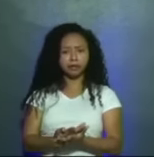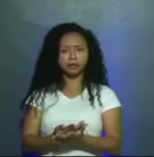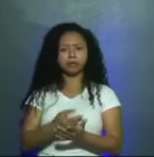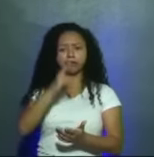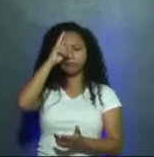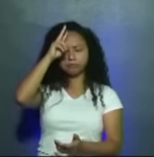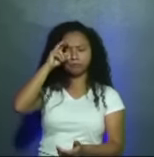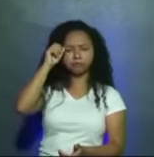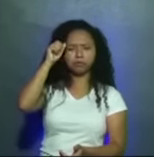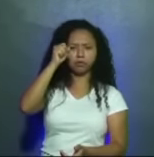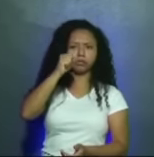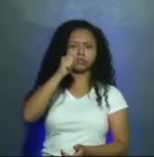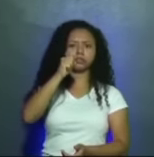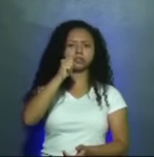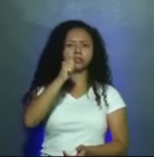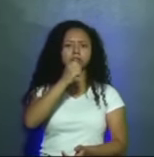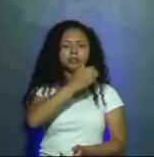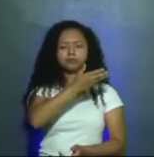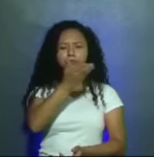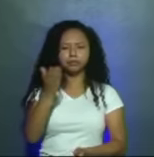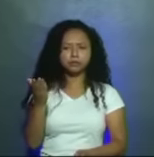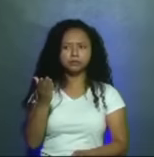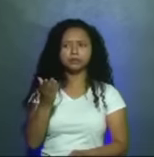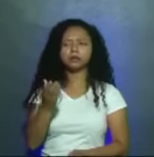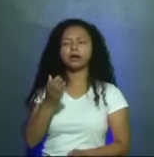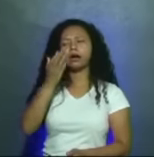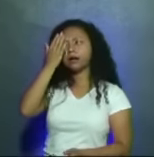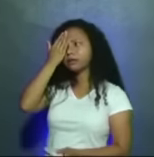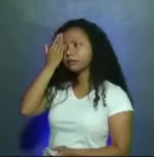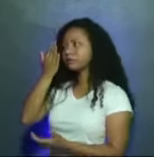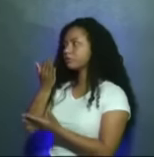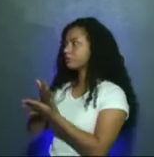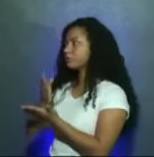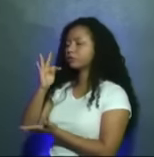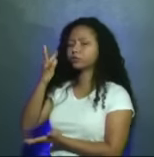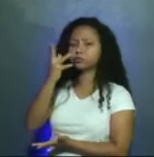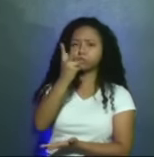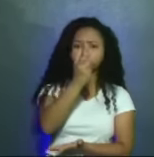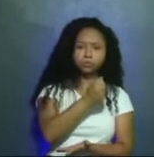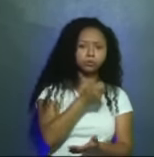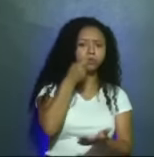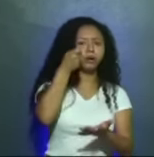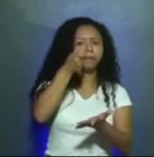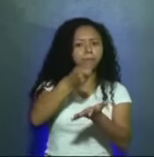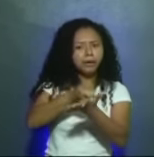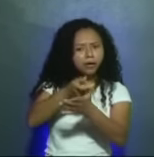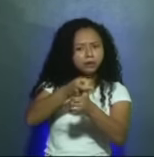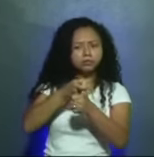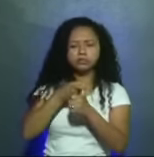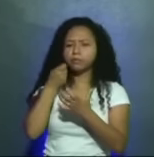forte e você vai poder tomar posse e saber que tudo já foi pago. É só você